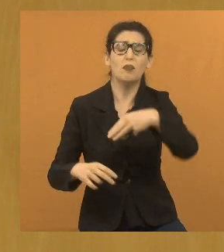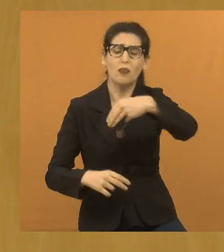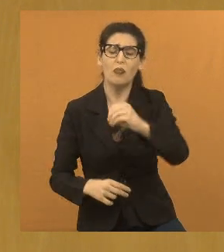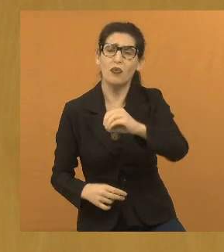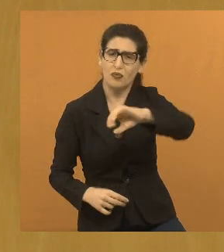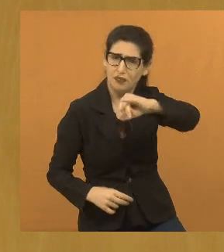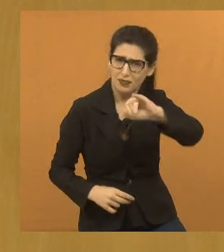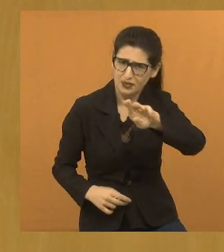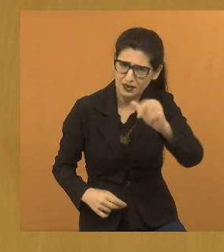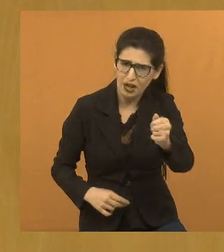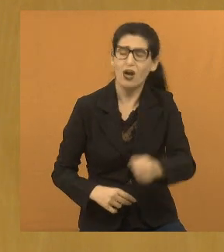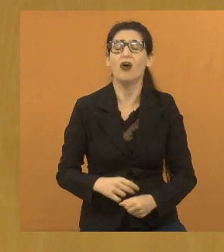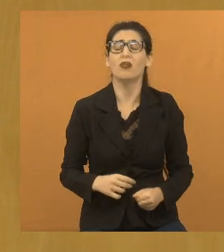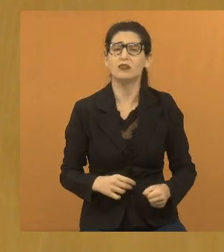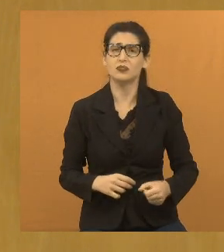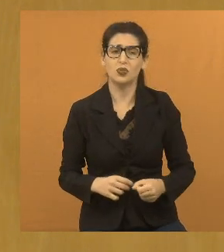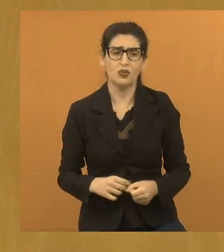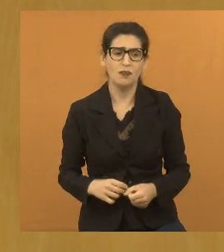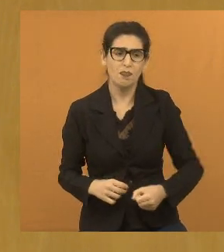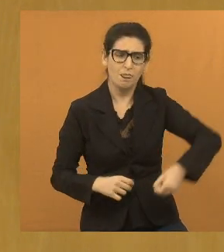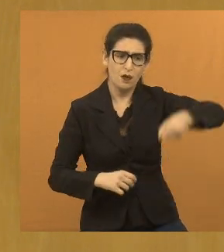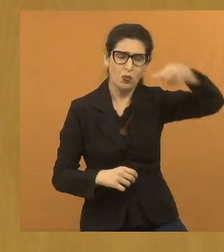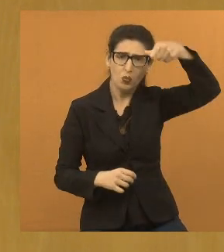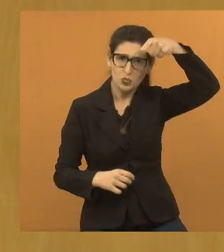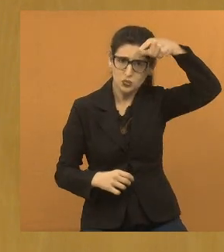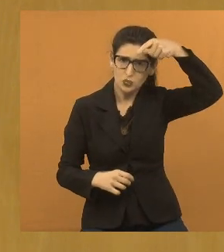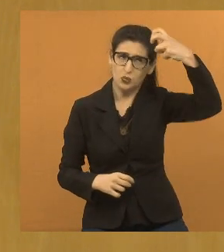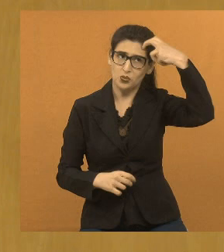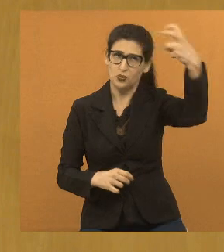da Fundação Cultural Bruno,